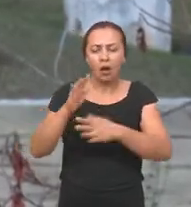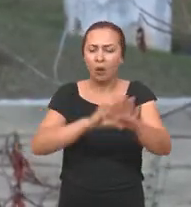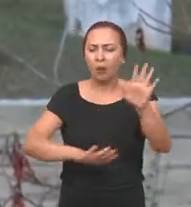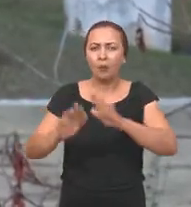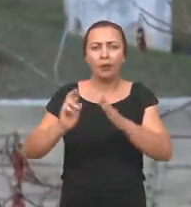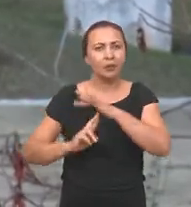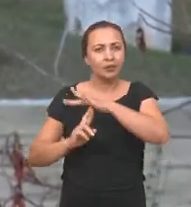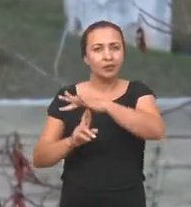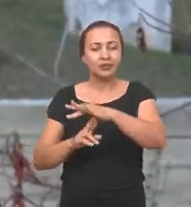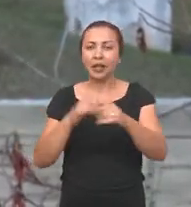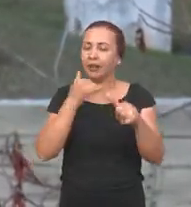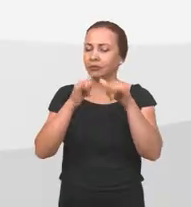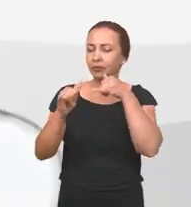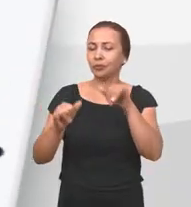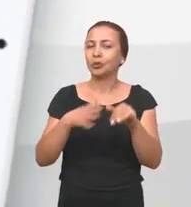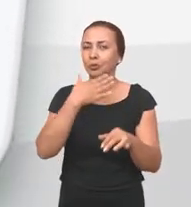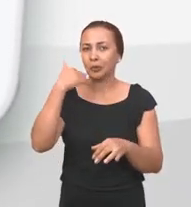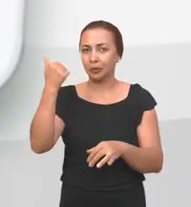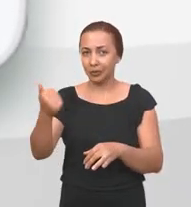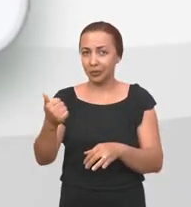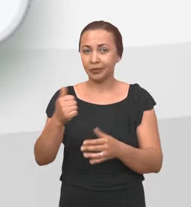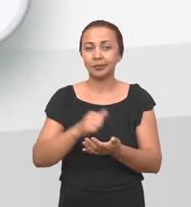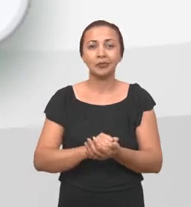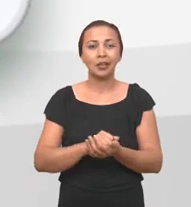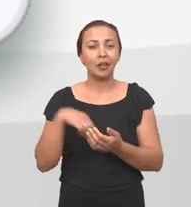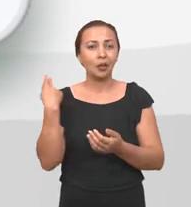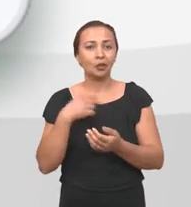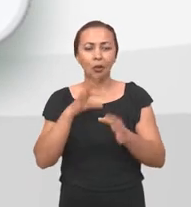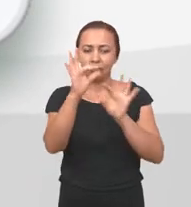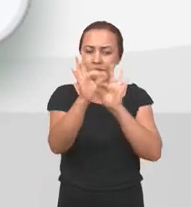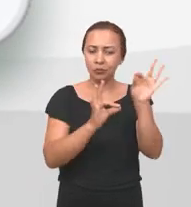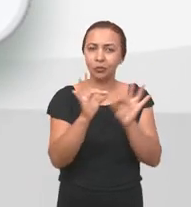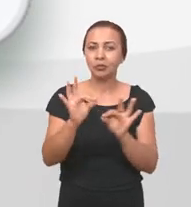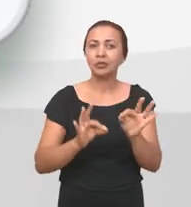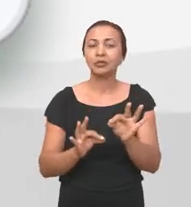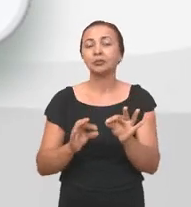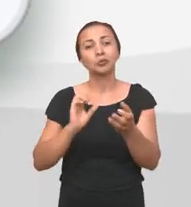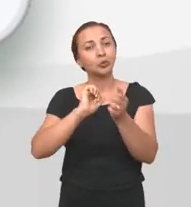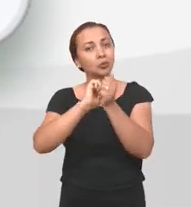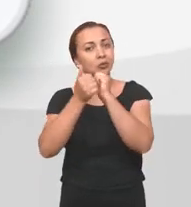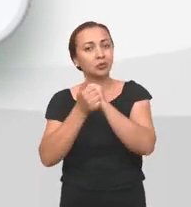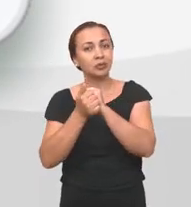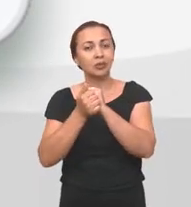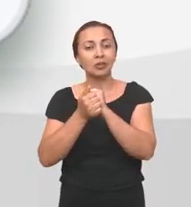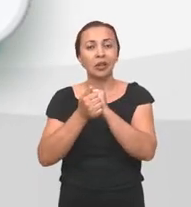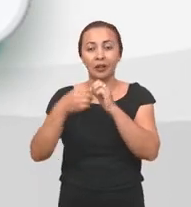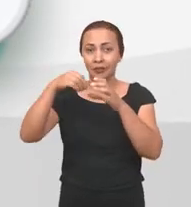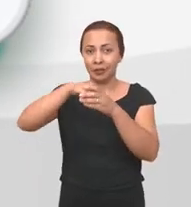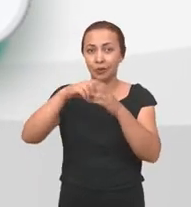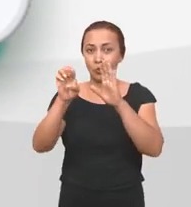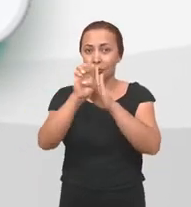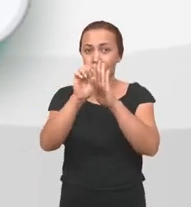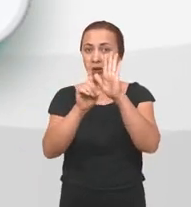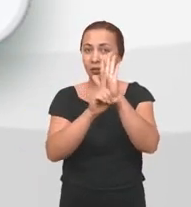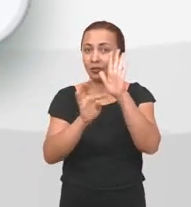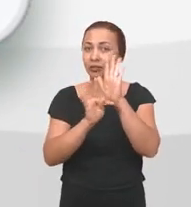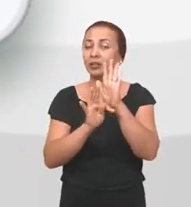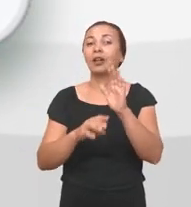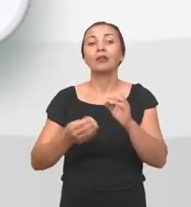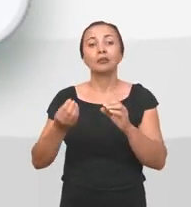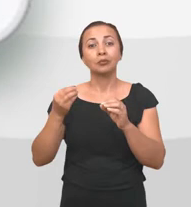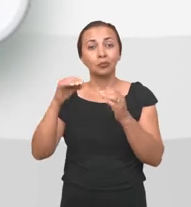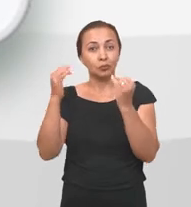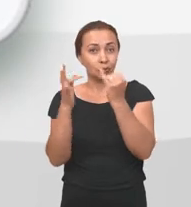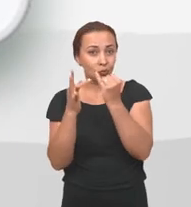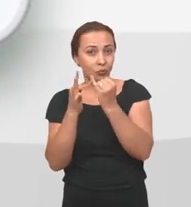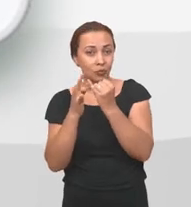a eficiência energética. E aí nós montamos o game dentro de um edital interno que deveria,